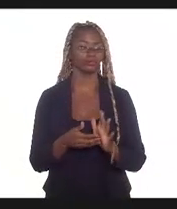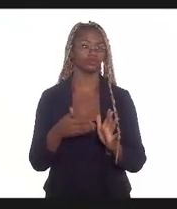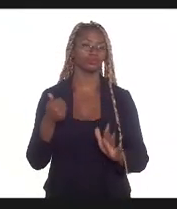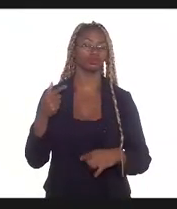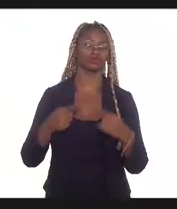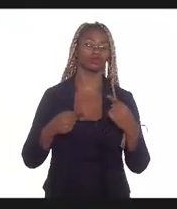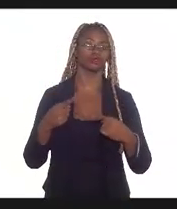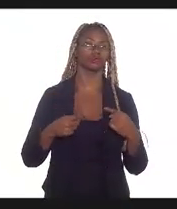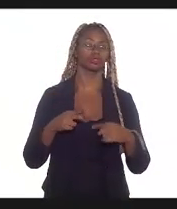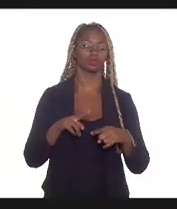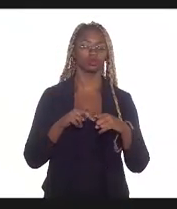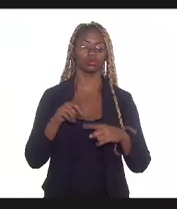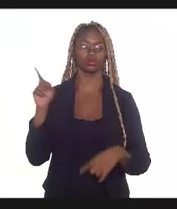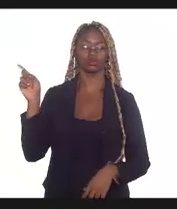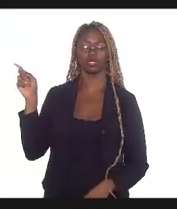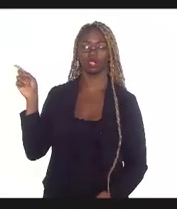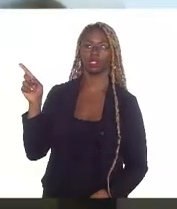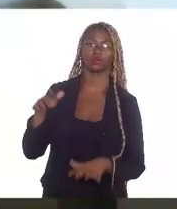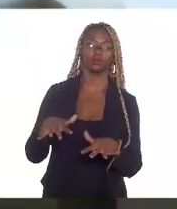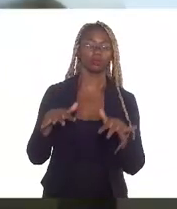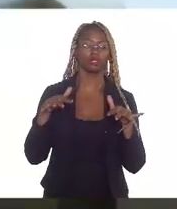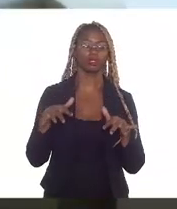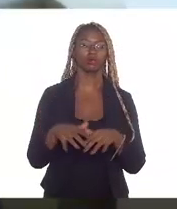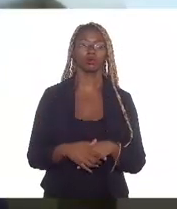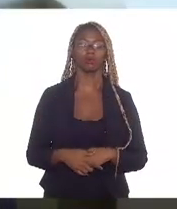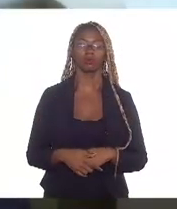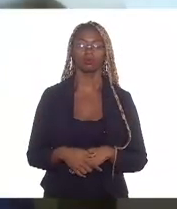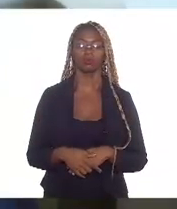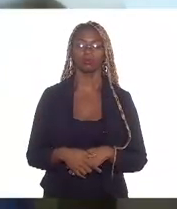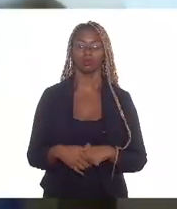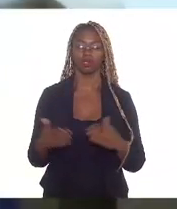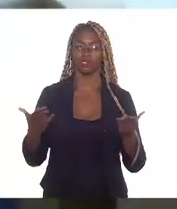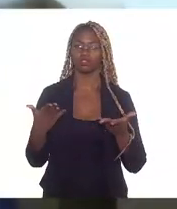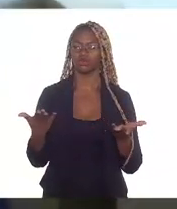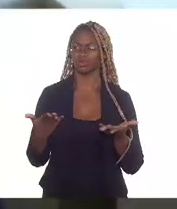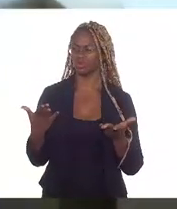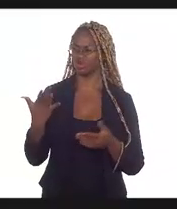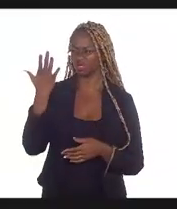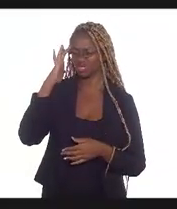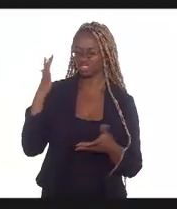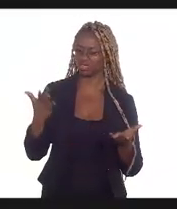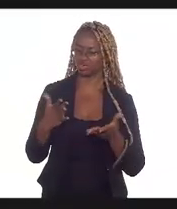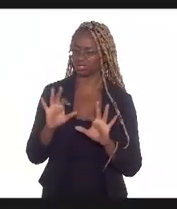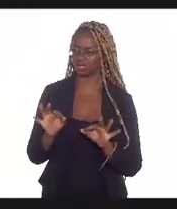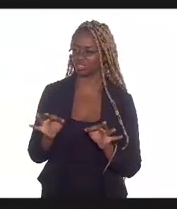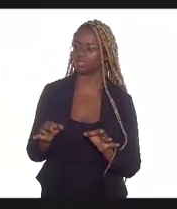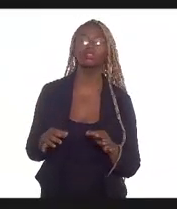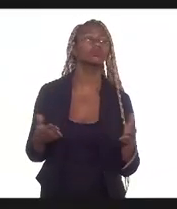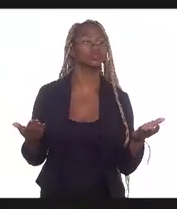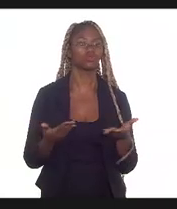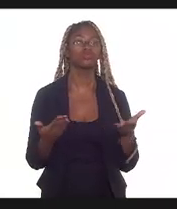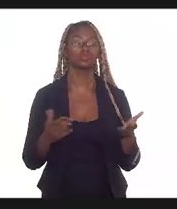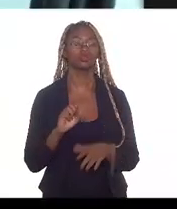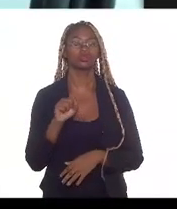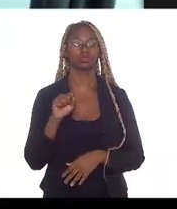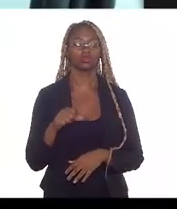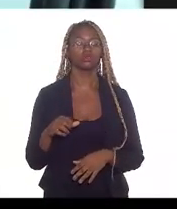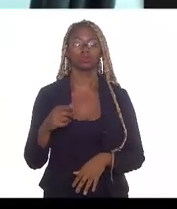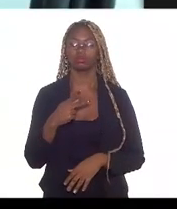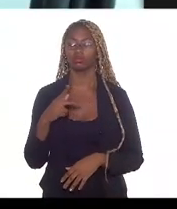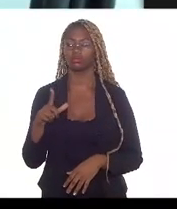para a ordem do dia do plenário. Está na ordem do dia, acho que de hoje. De hoje, se não me engano. É hoje, né? Isso. É um bom